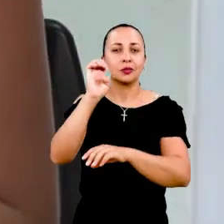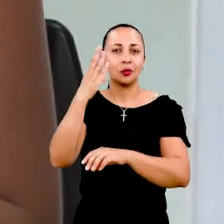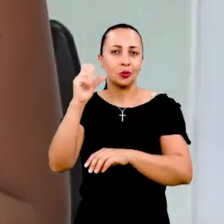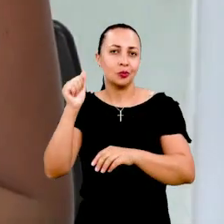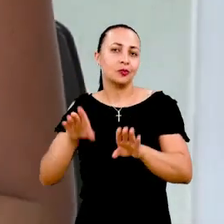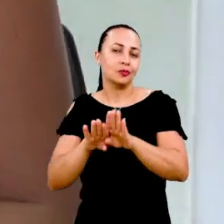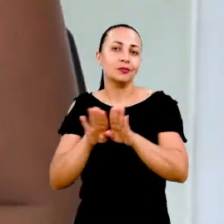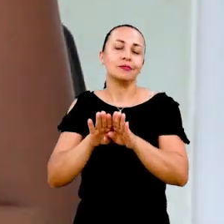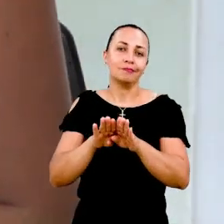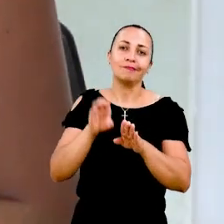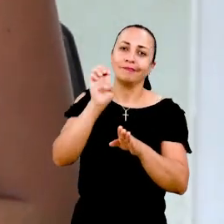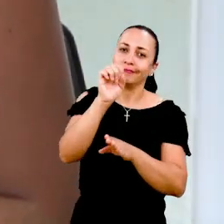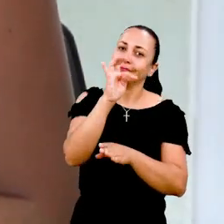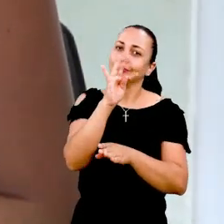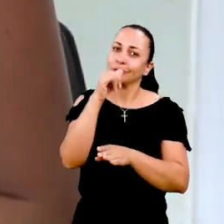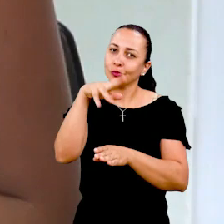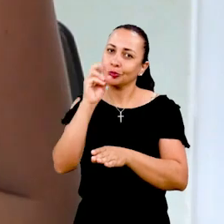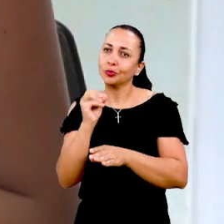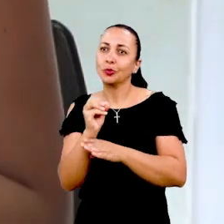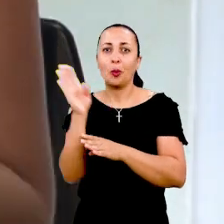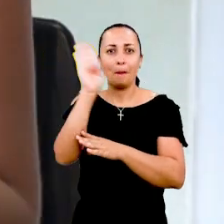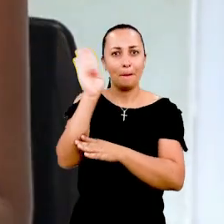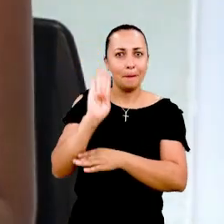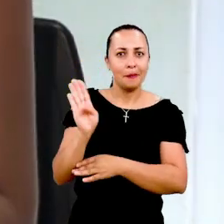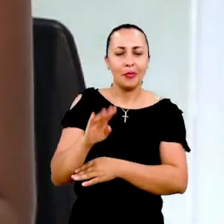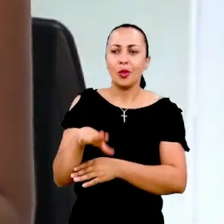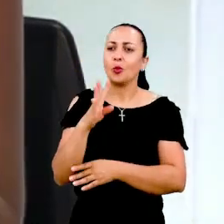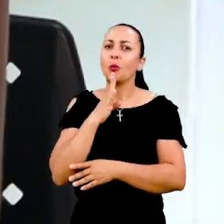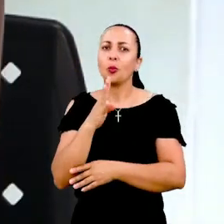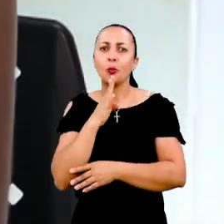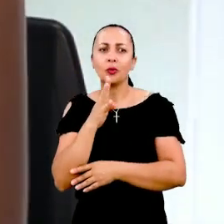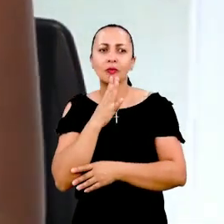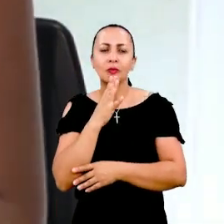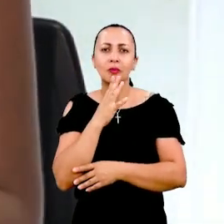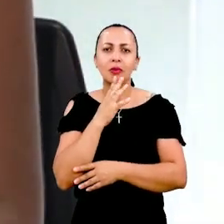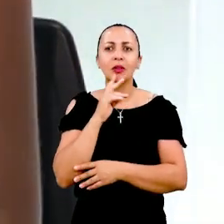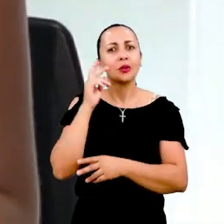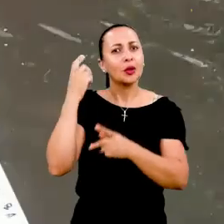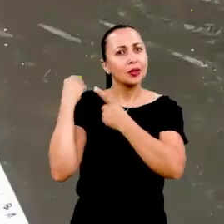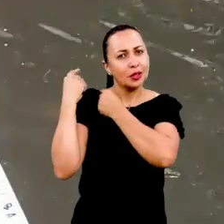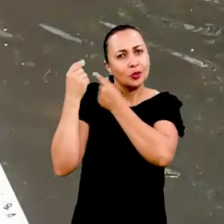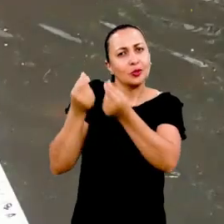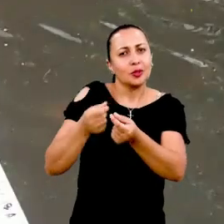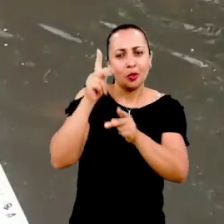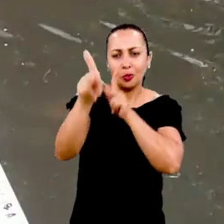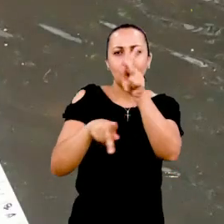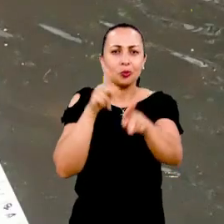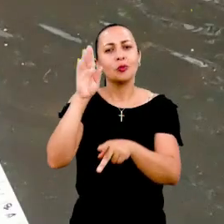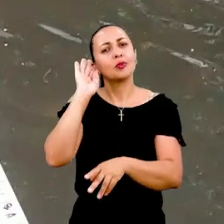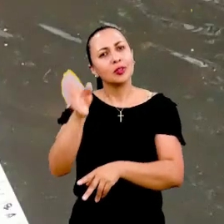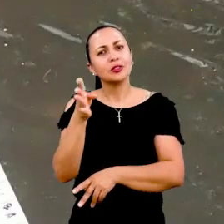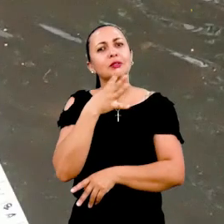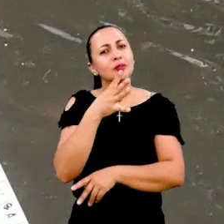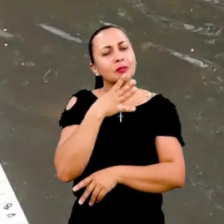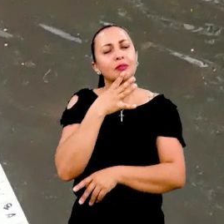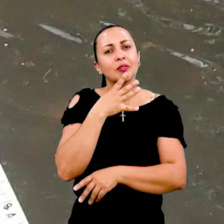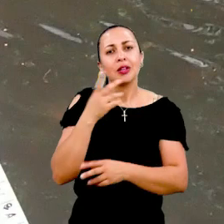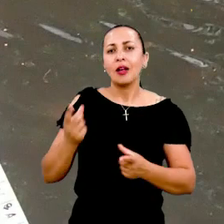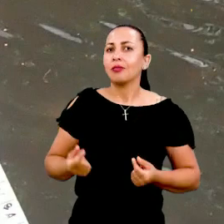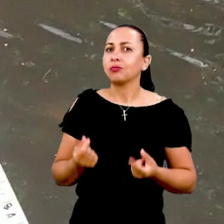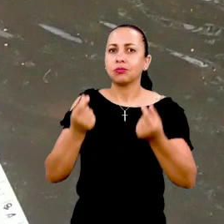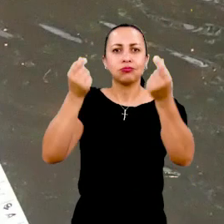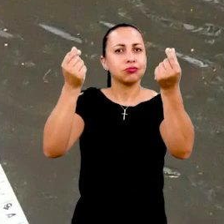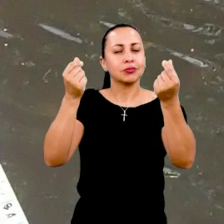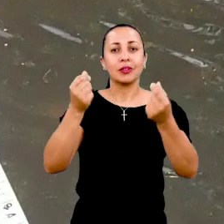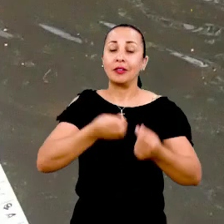a gente também está coletando dados etnobiológicos, ou seja, dados do conhecimento tradicional da população que vive lá, que conhece